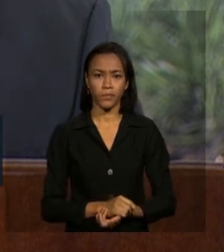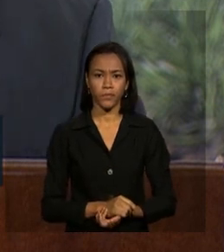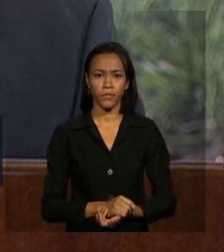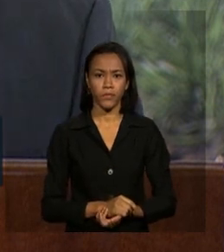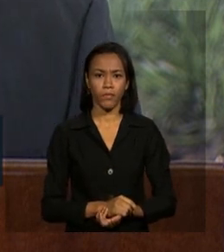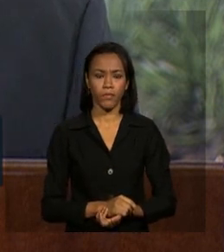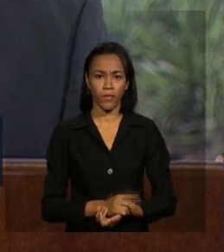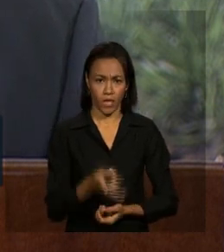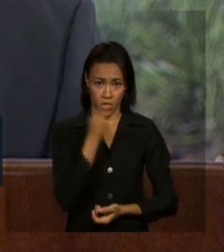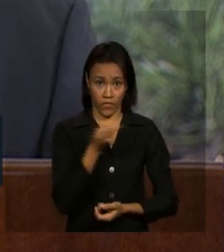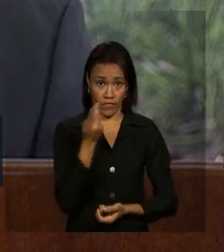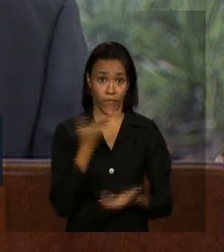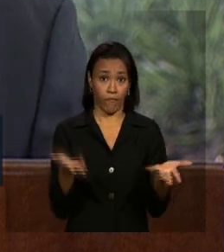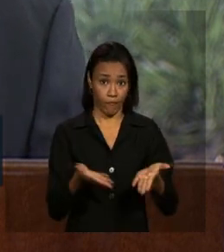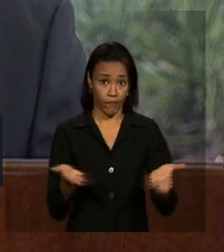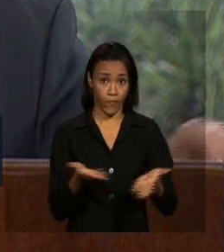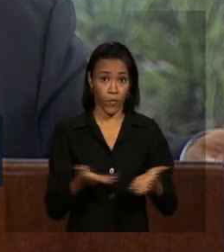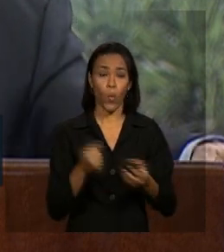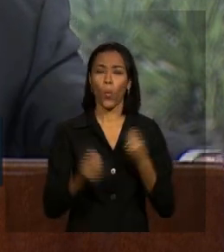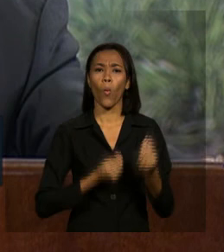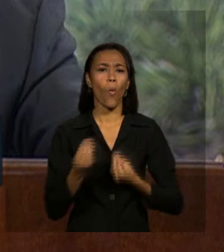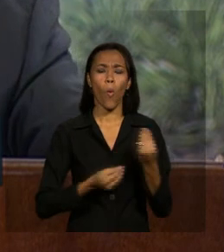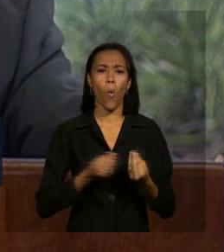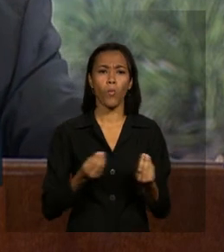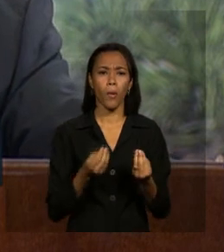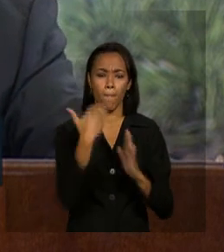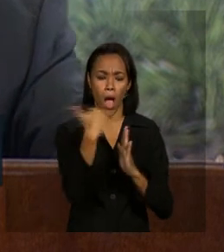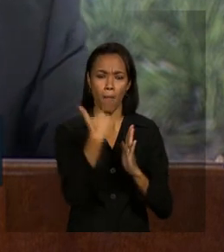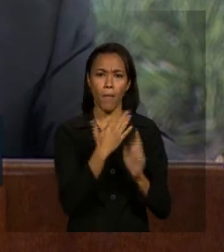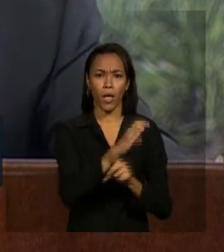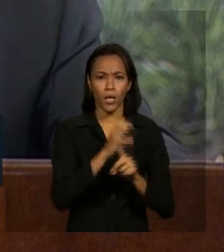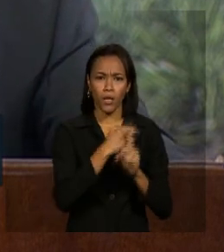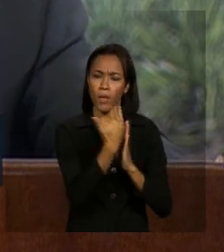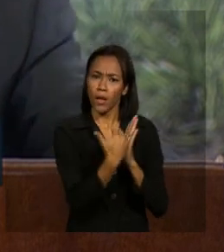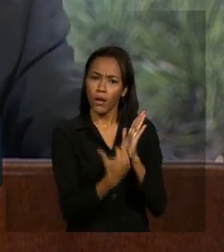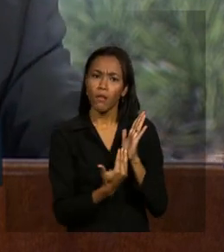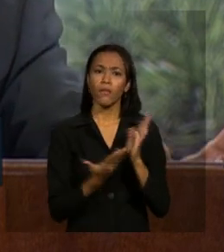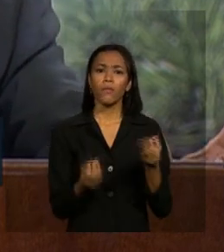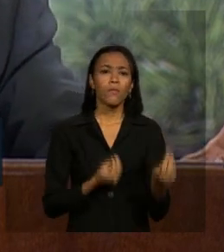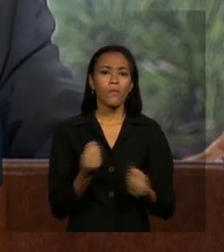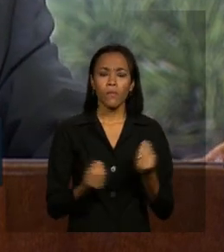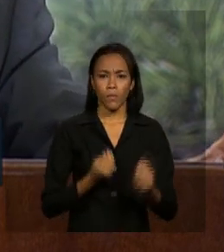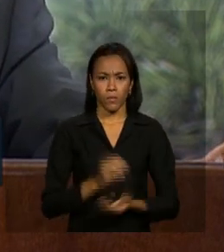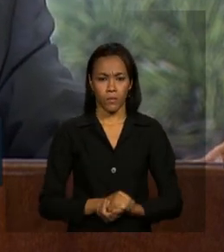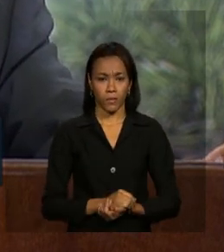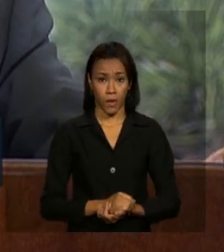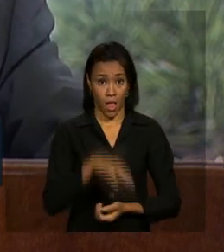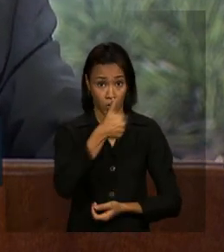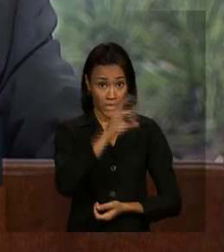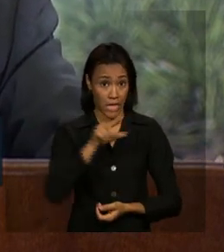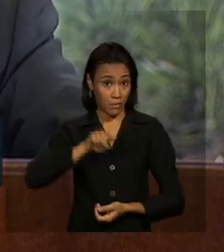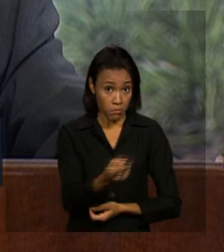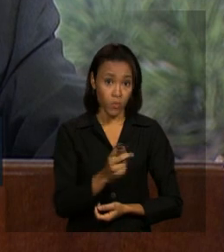é de falar agora do cronograma associado a esses 10